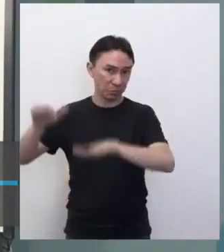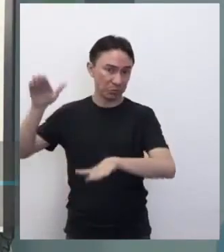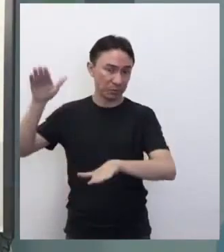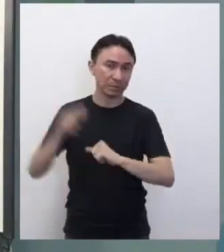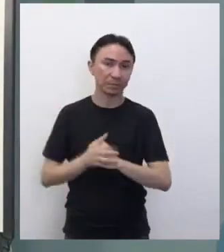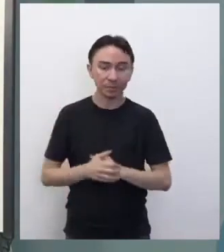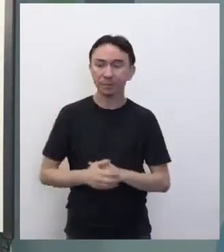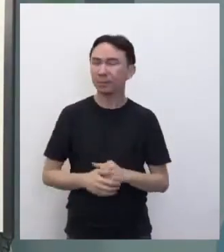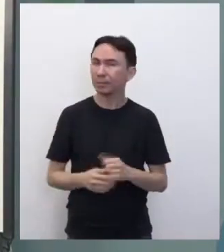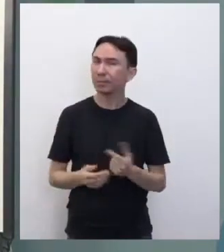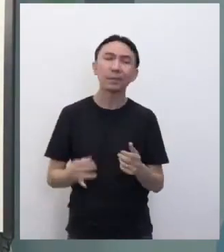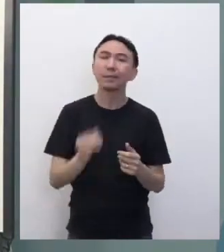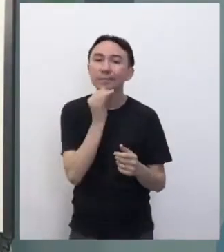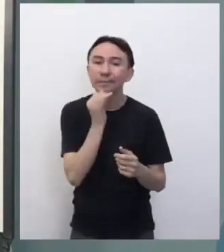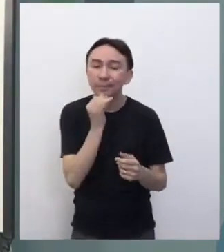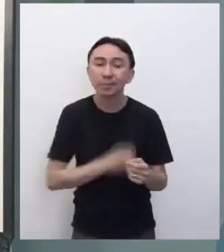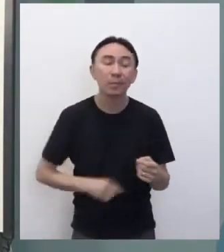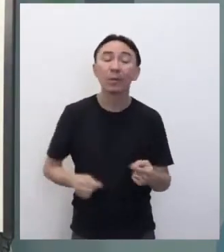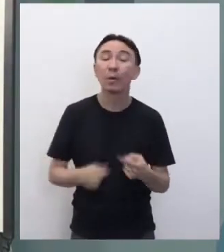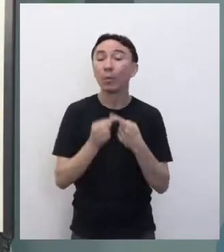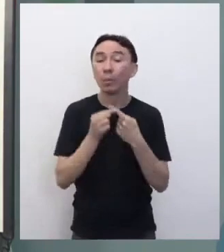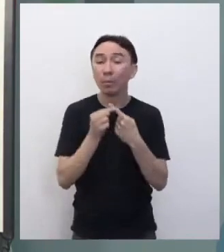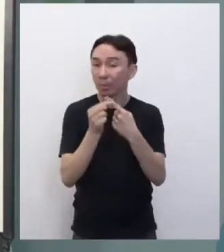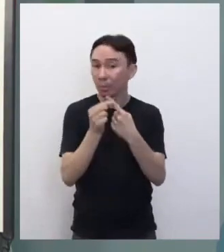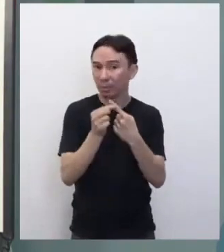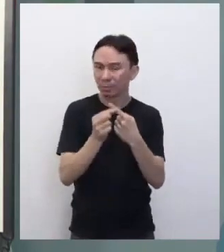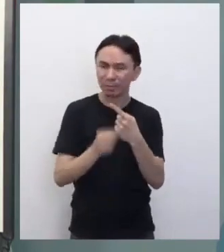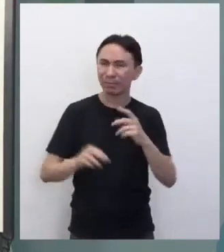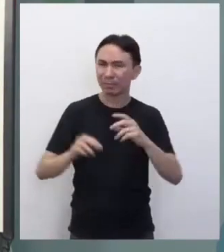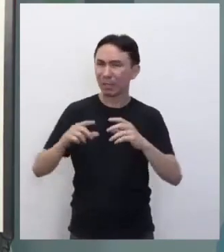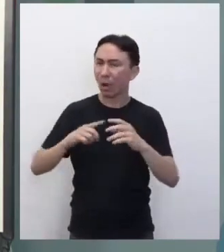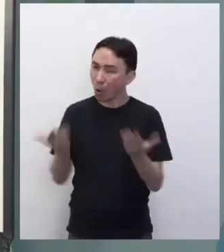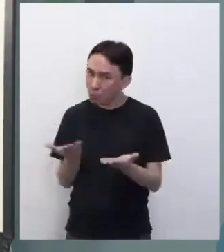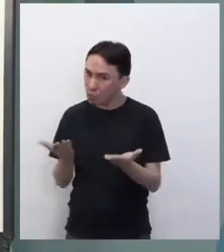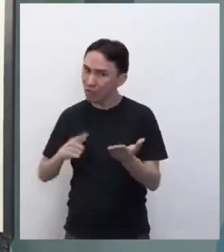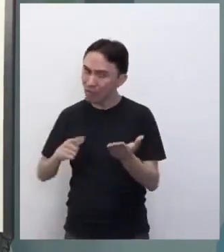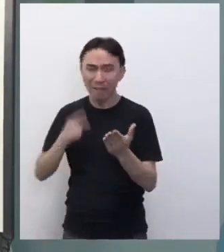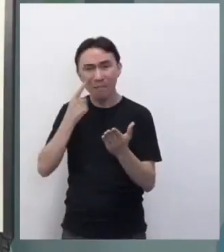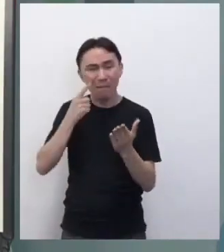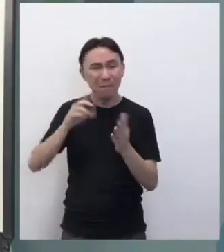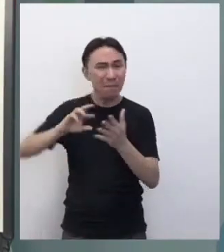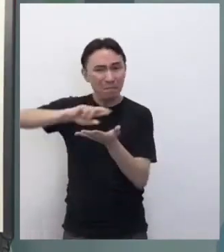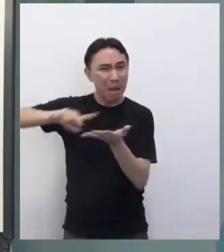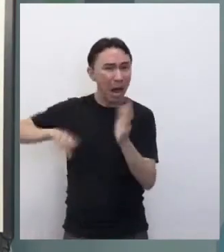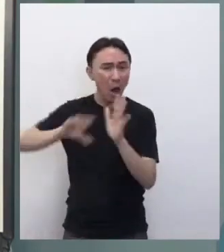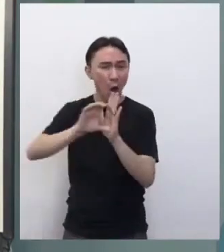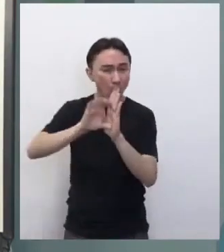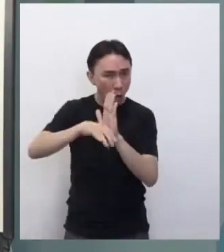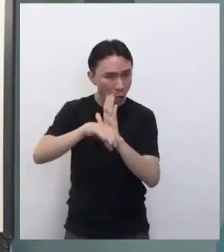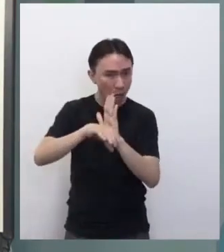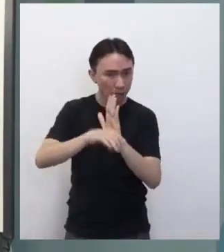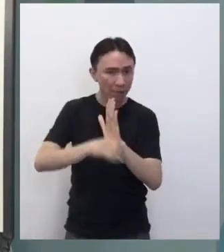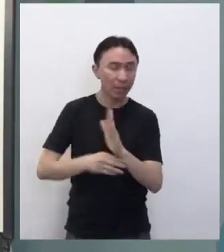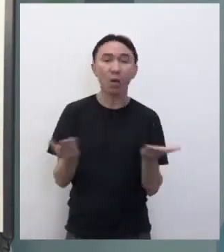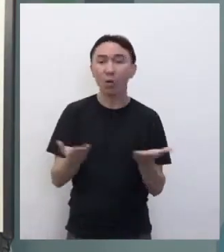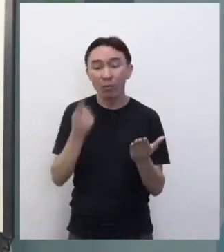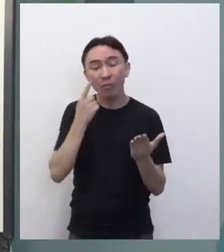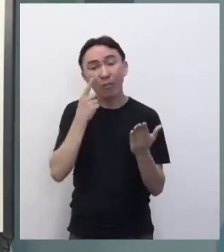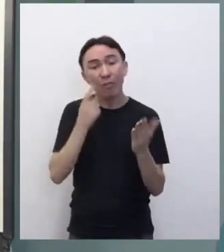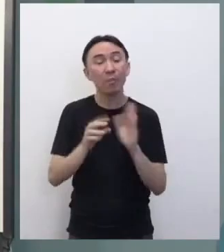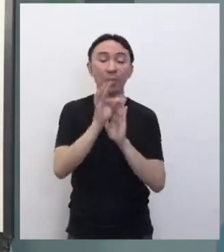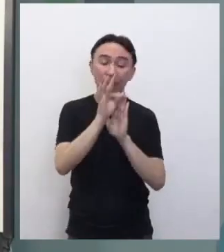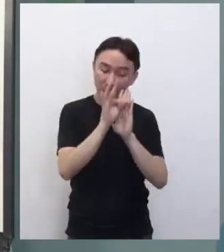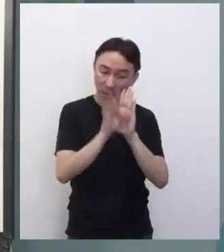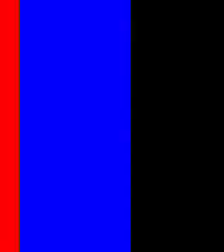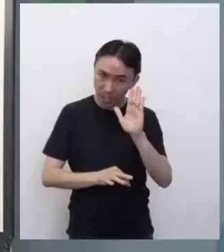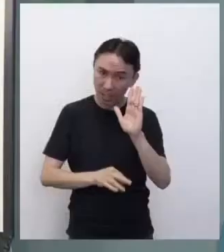aqui. A gente vai ver vários conceitos antes de partir para uma atividade. Tá? Então, nesse momento a gente vai ler o texto com vocês, a gente